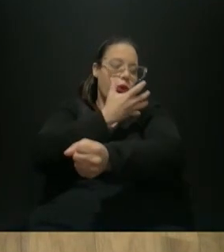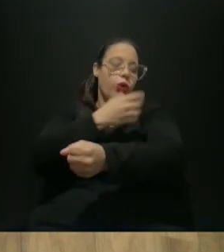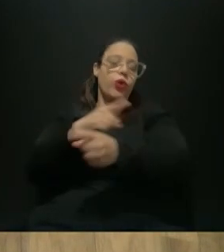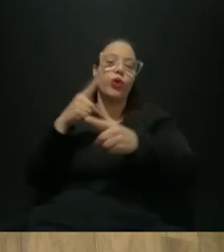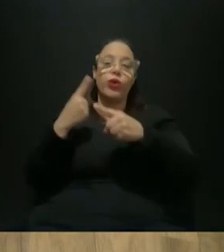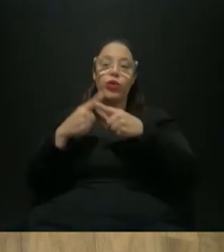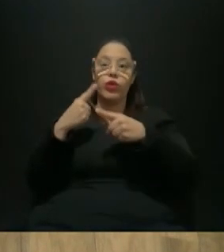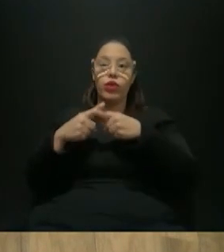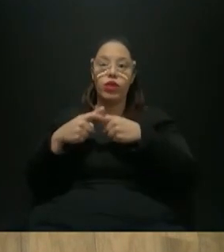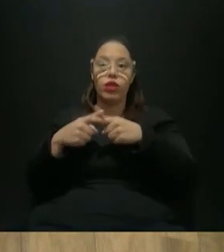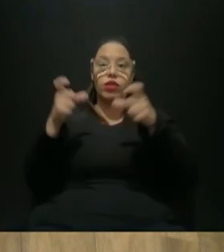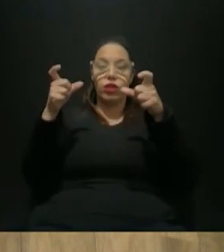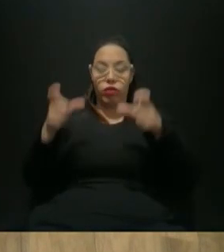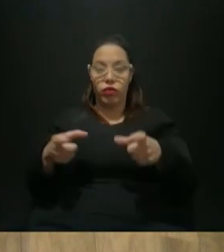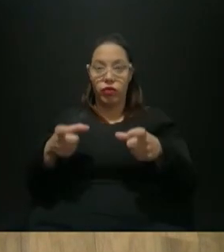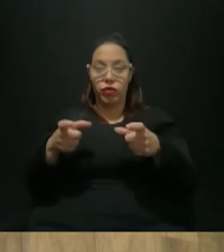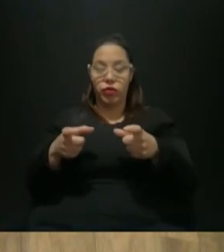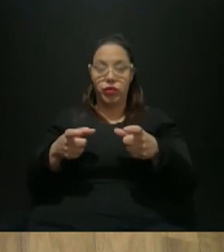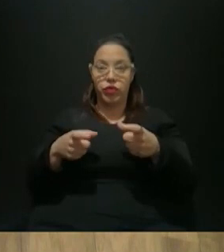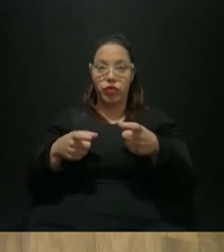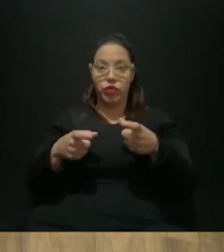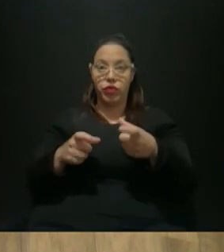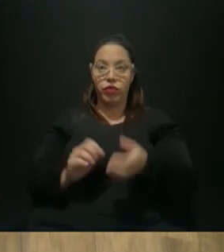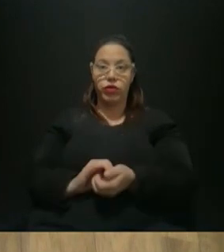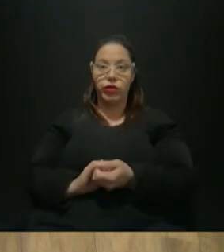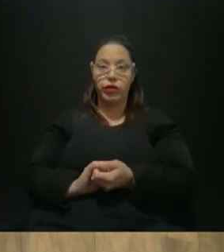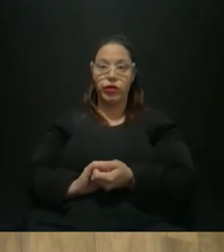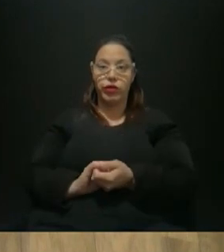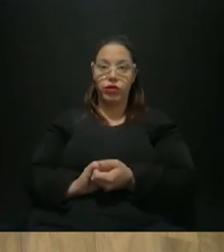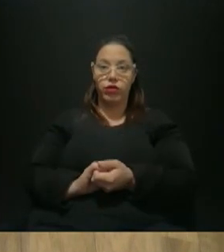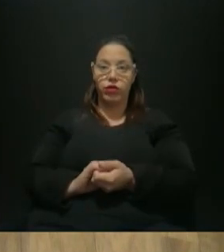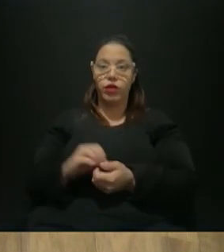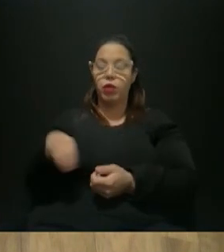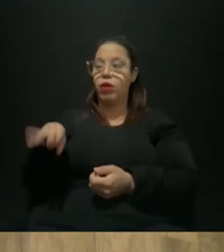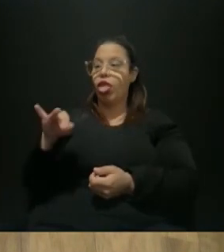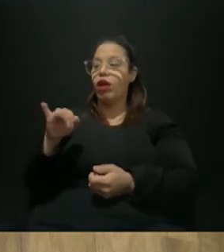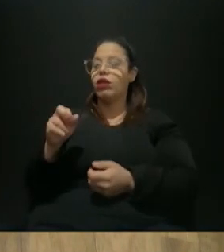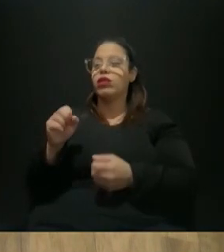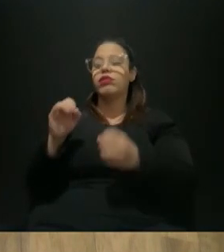lugar que, geralmente, e o Martins há de concordar comigo,